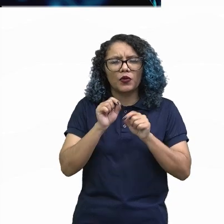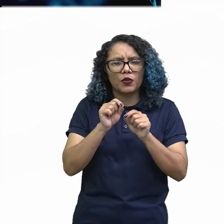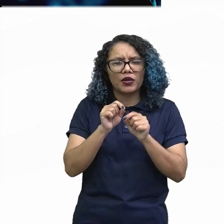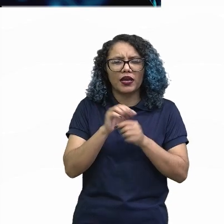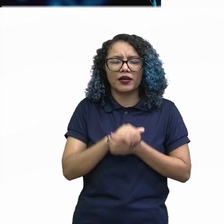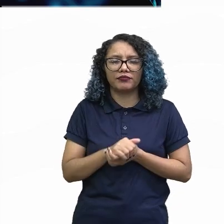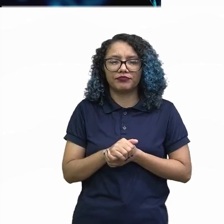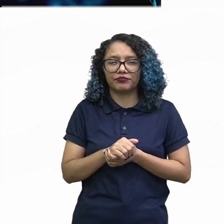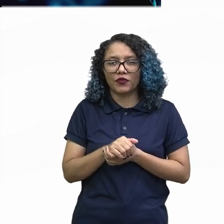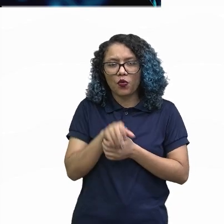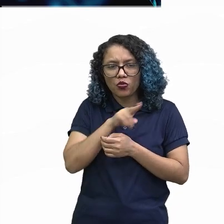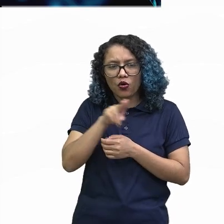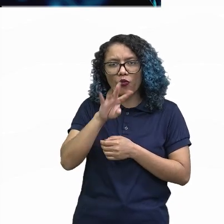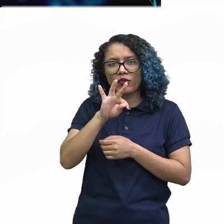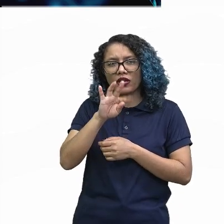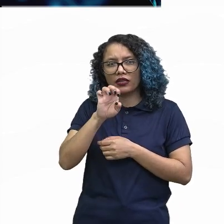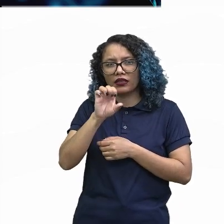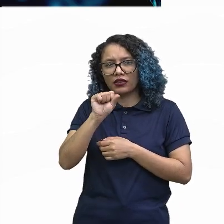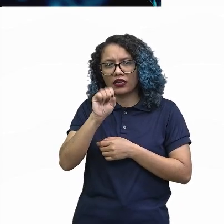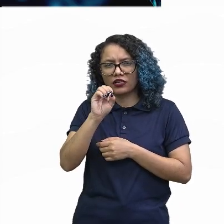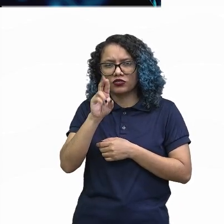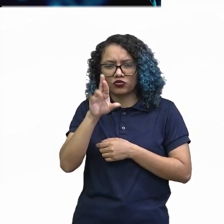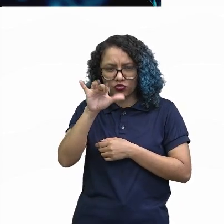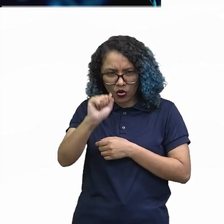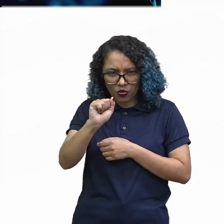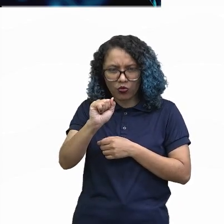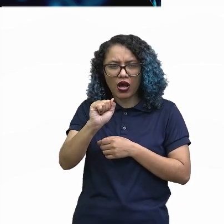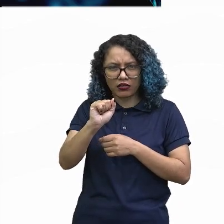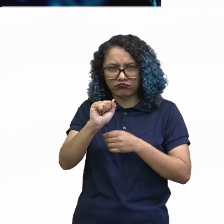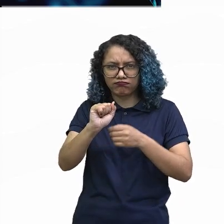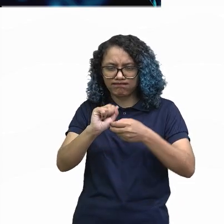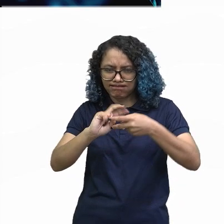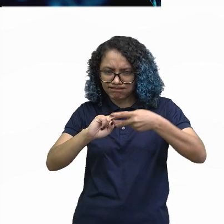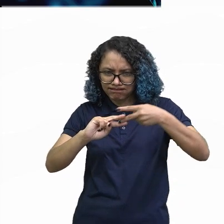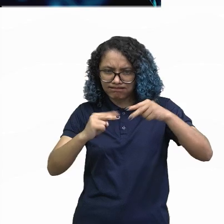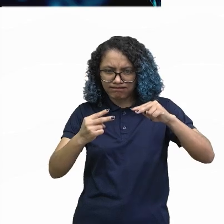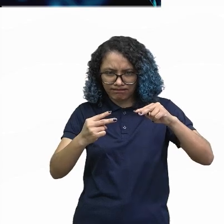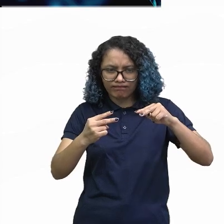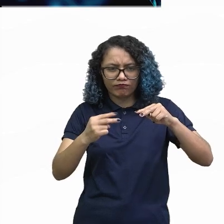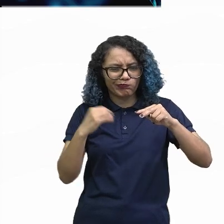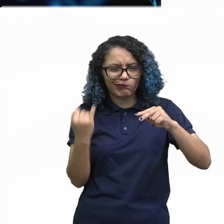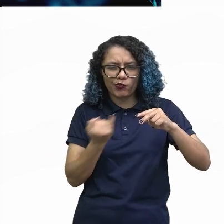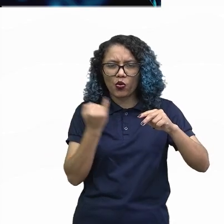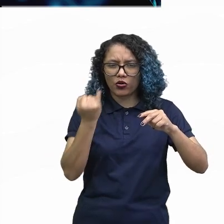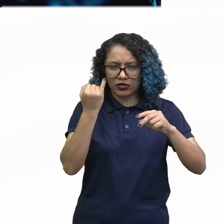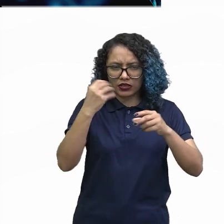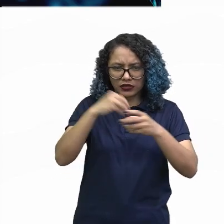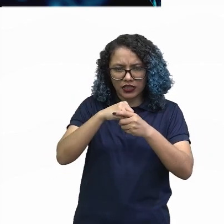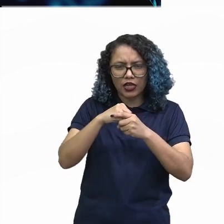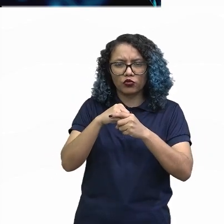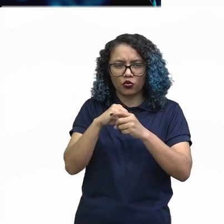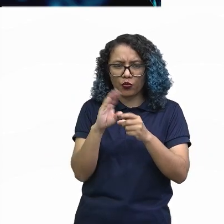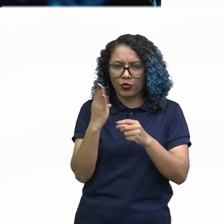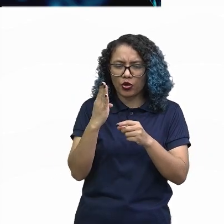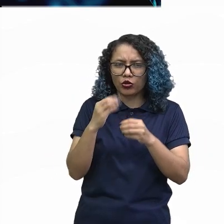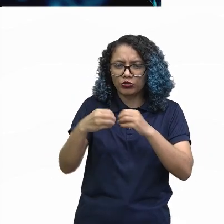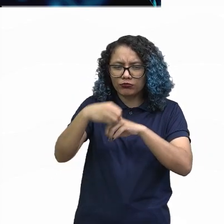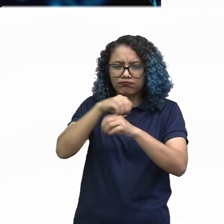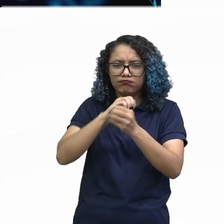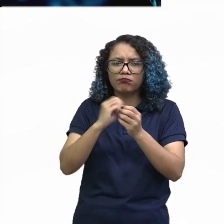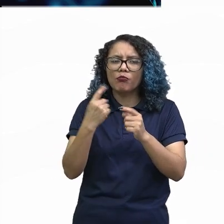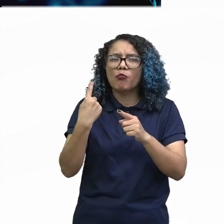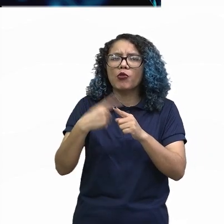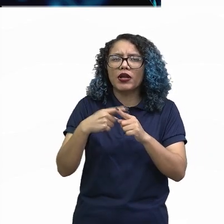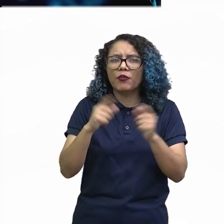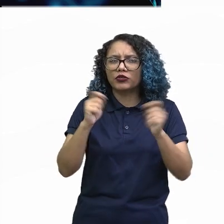tesouras moleculares. As enzimas de restrição são essenciais na biologia molecular, pois cortam trechos específicos